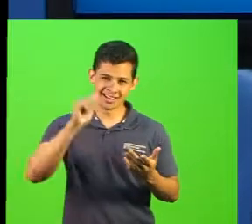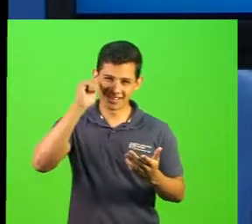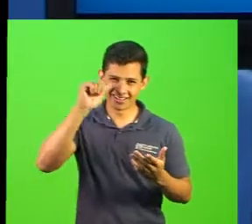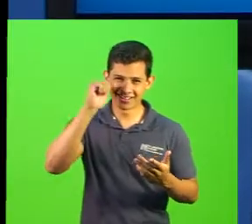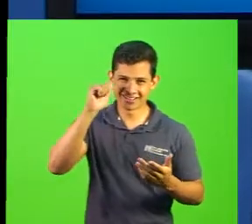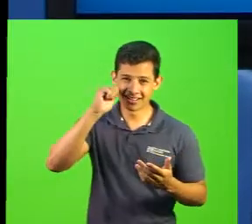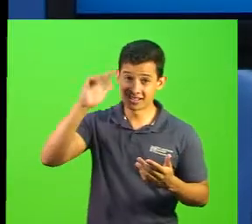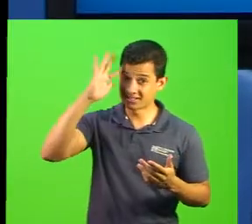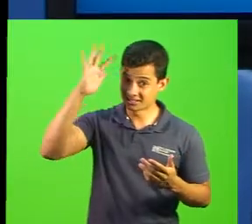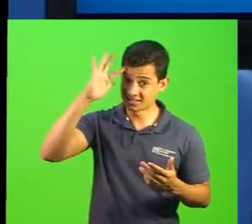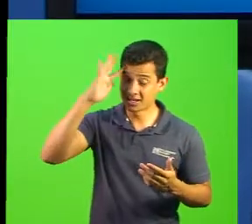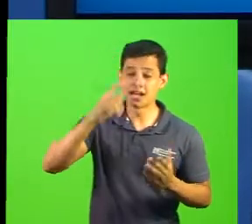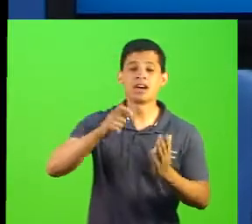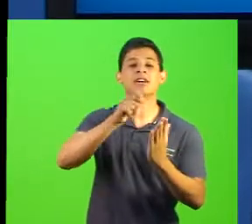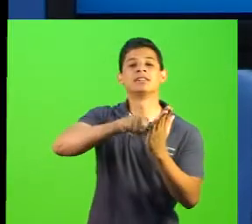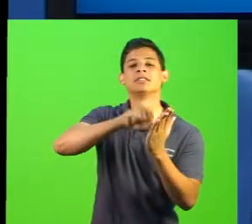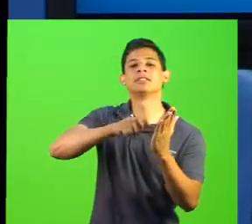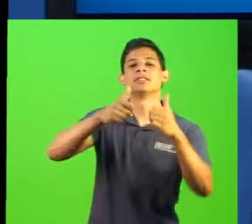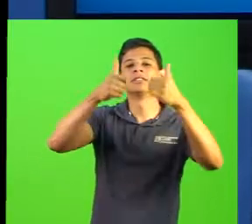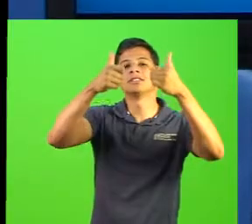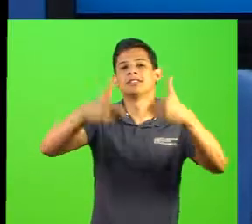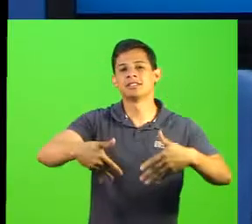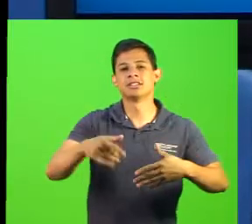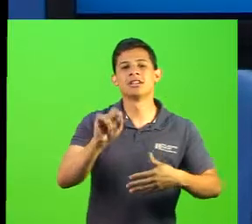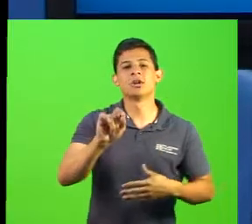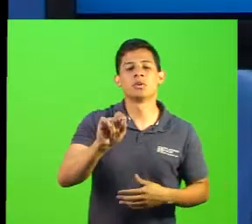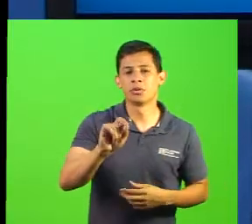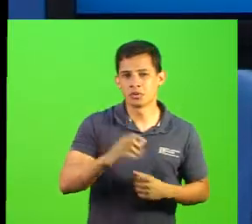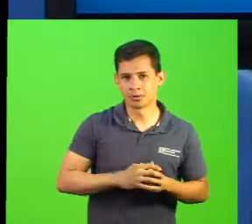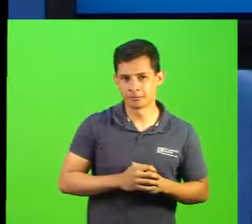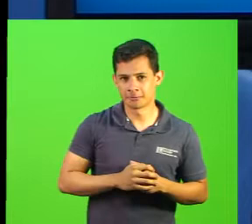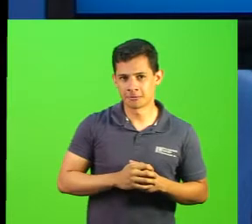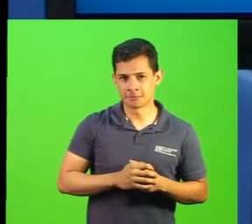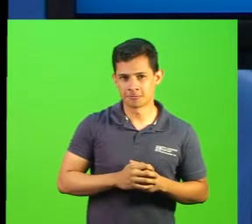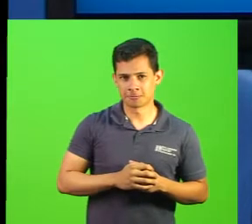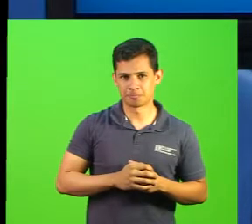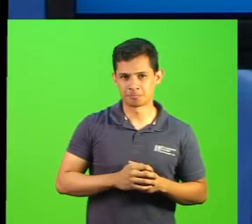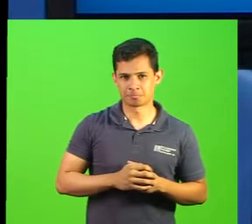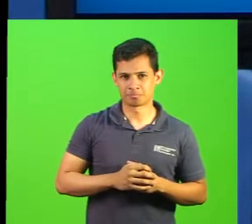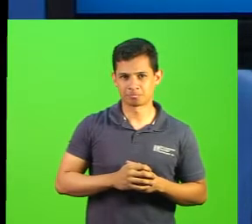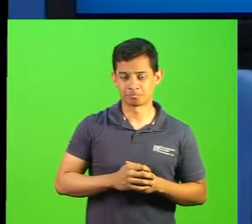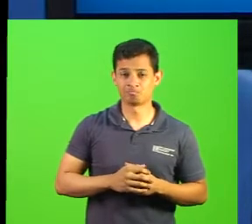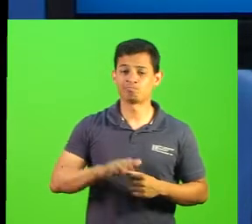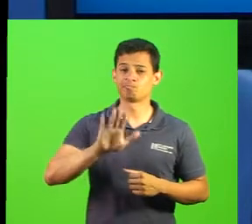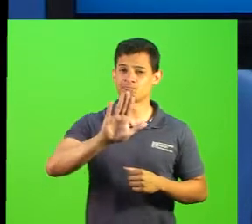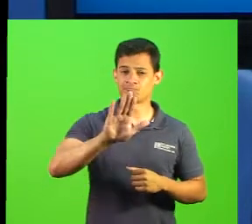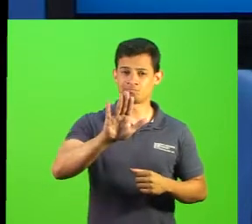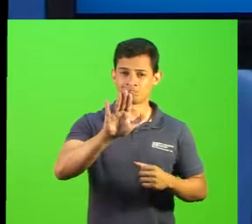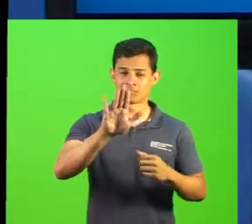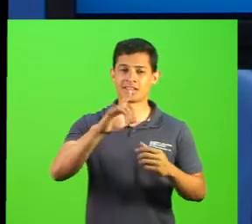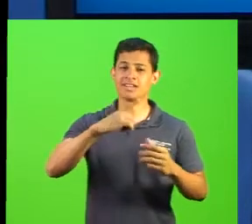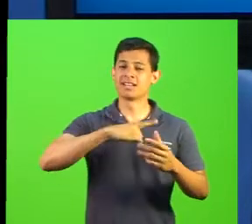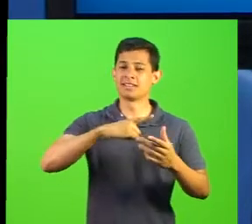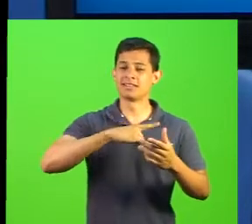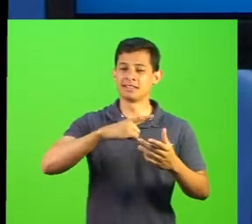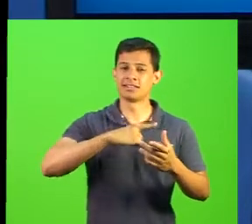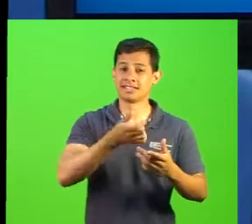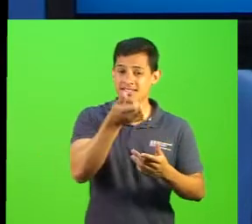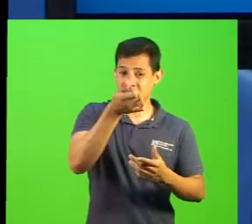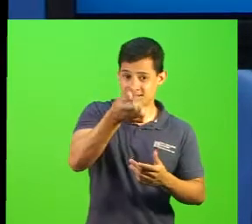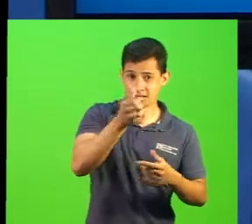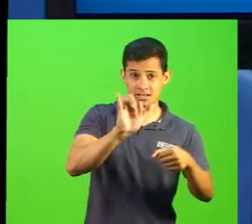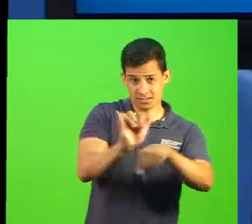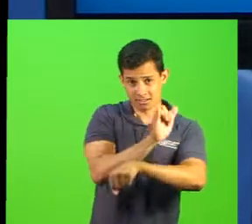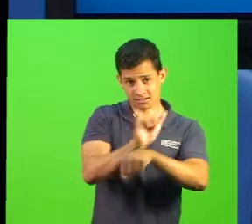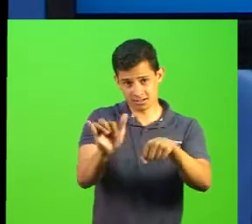E de acordo com Cantalice, baseado em 2 autores, Duque e Pearson, 2002, há